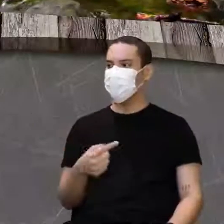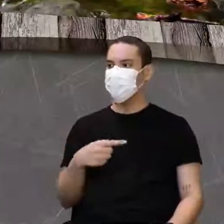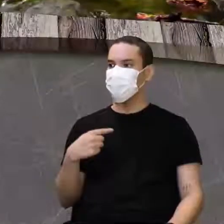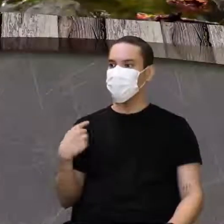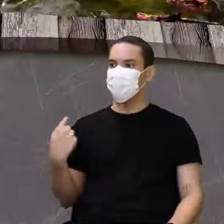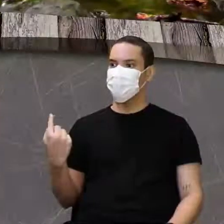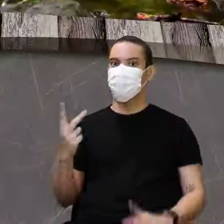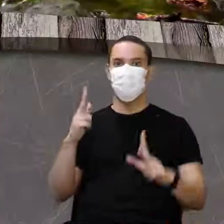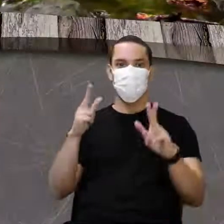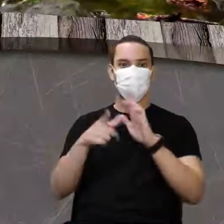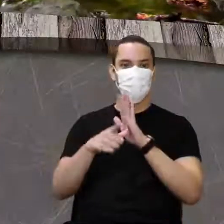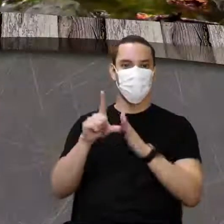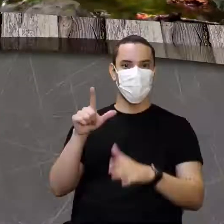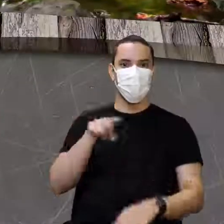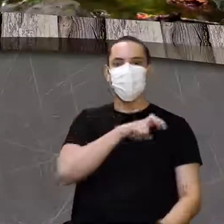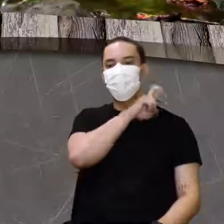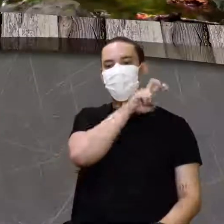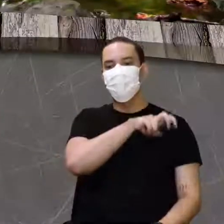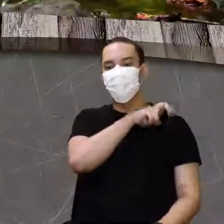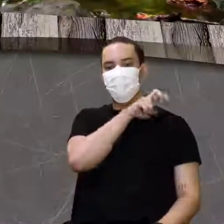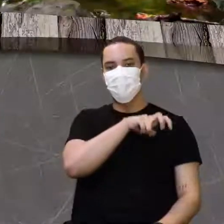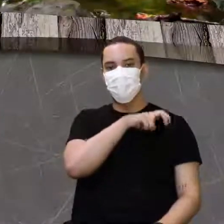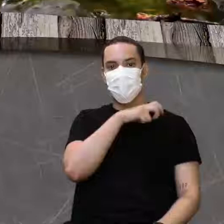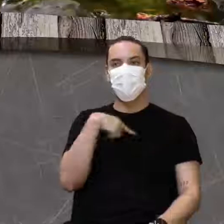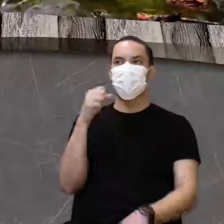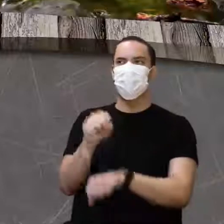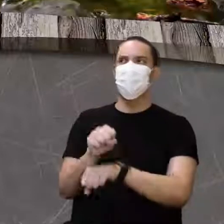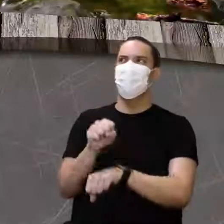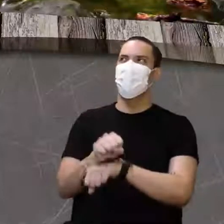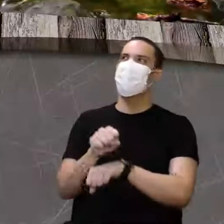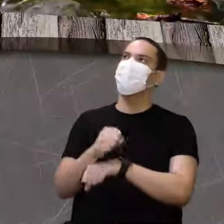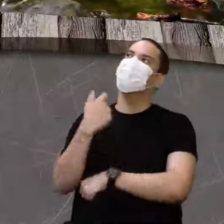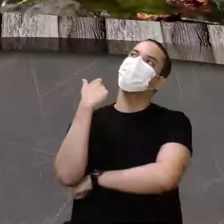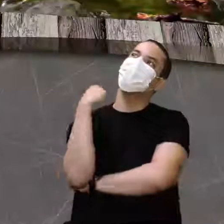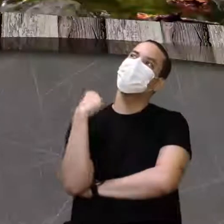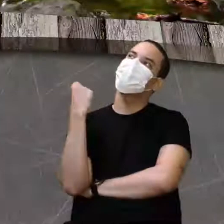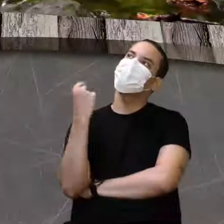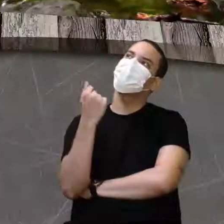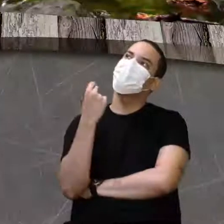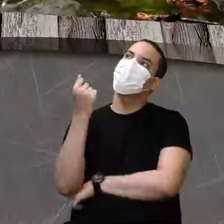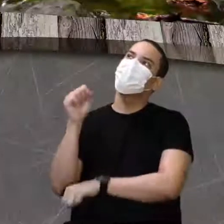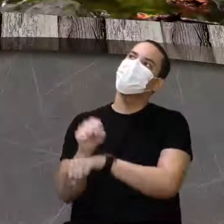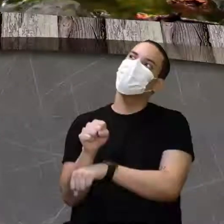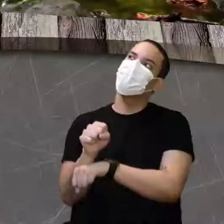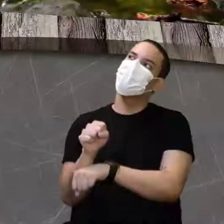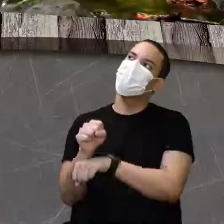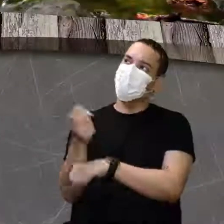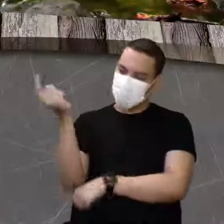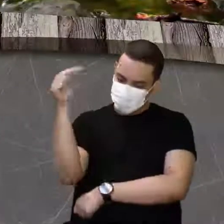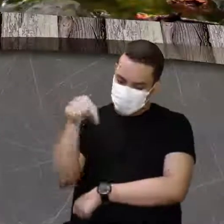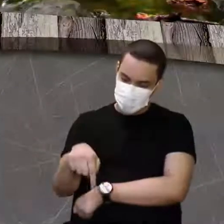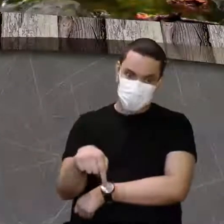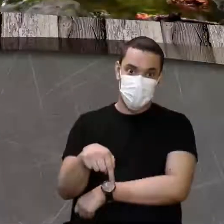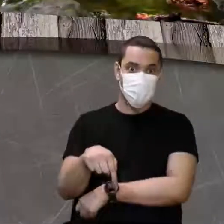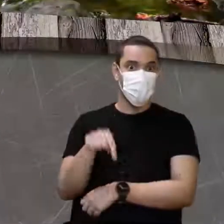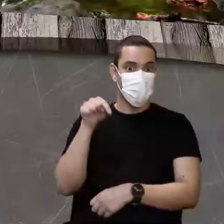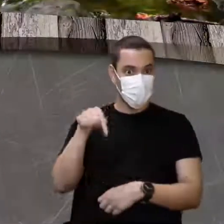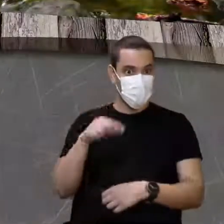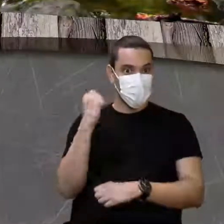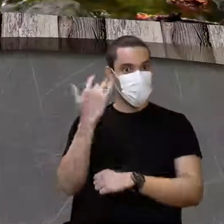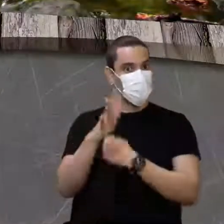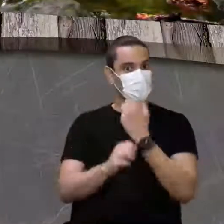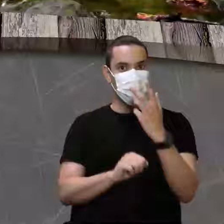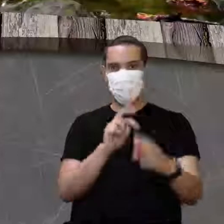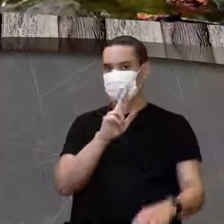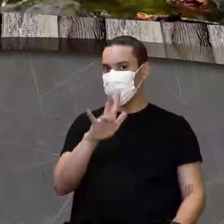Igual a serpente que a gente falou lá, jararaca, elas também fazem, eles ficam esperando, elas são muito pacientes. Na natureza, não é muito fácil esse sistema